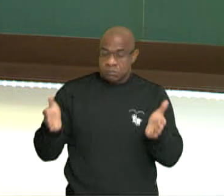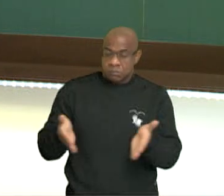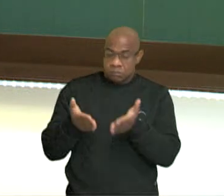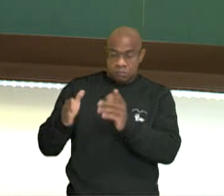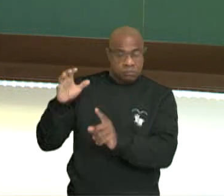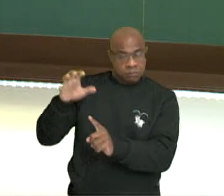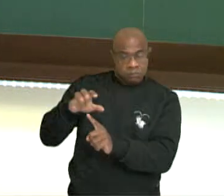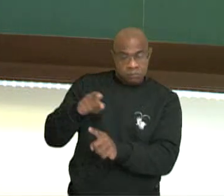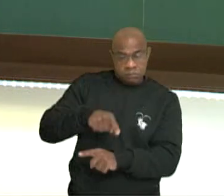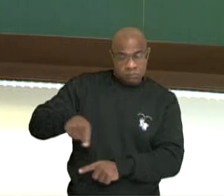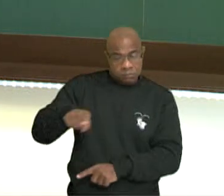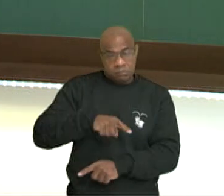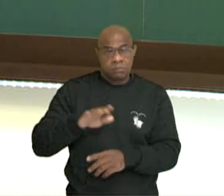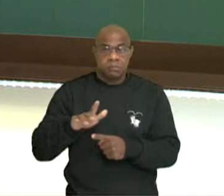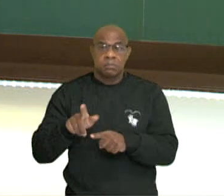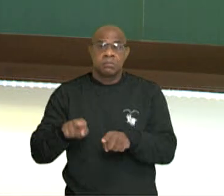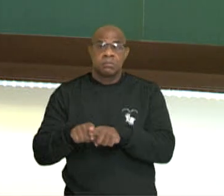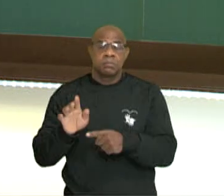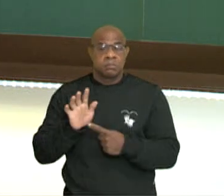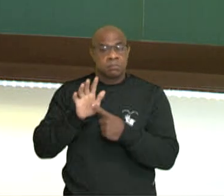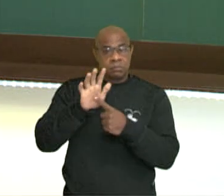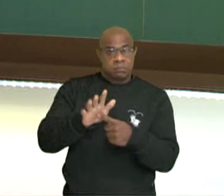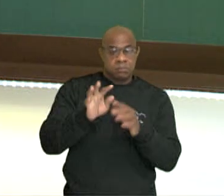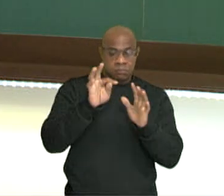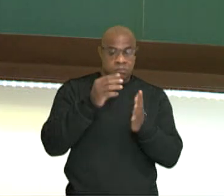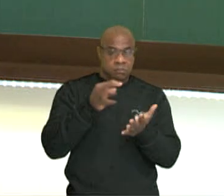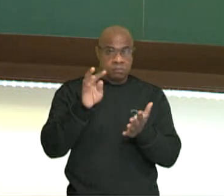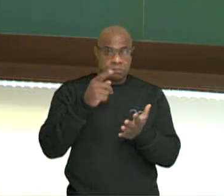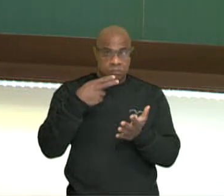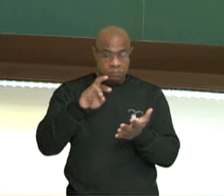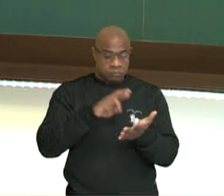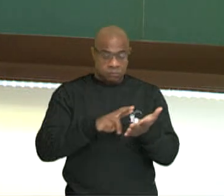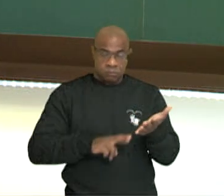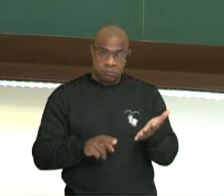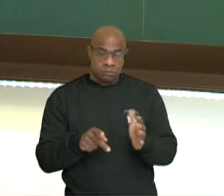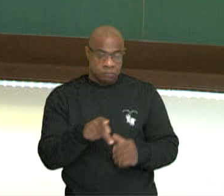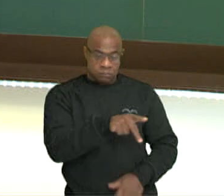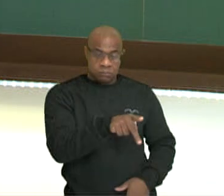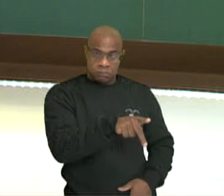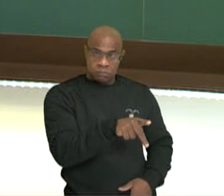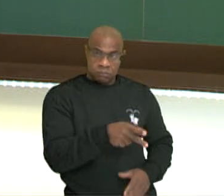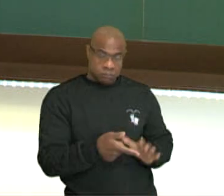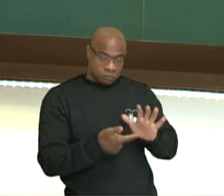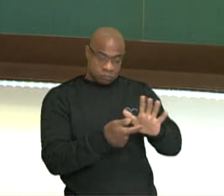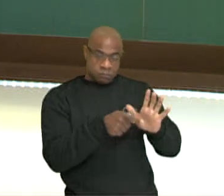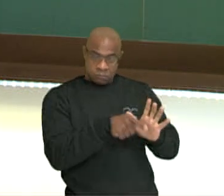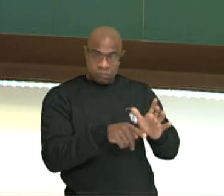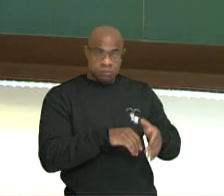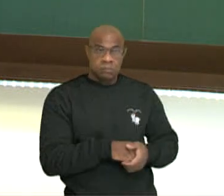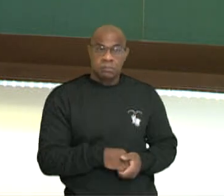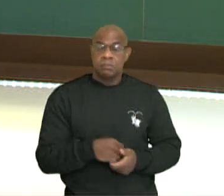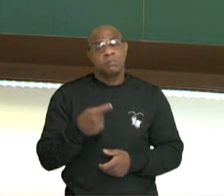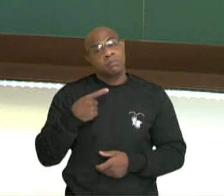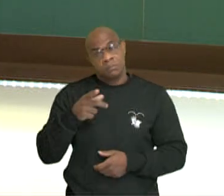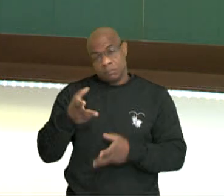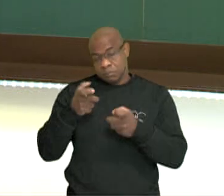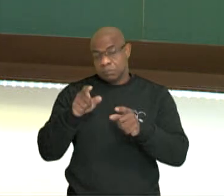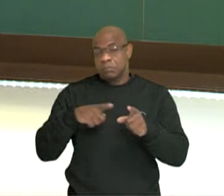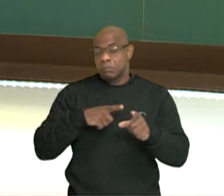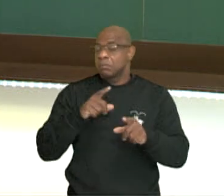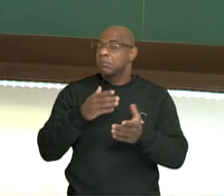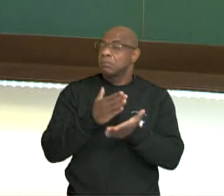motivadores e apresentar a redação ao seu professor. Observe que tem também alguns detalhes ali no Redação